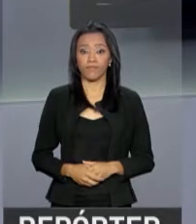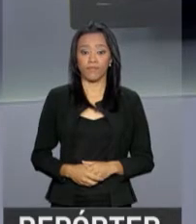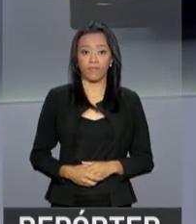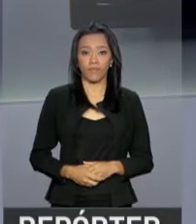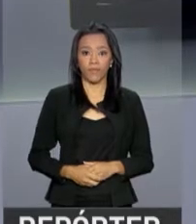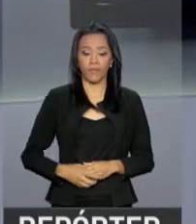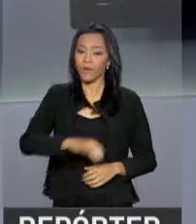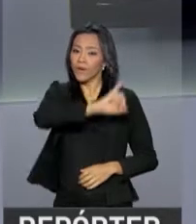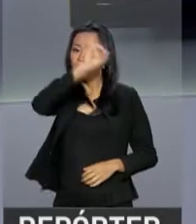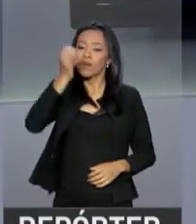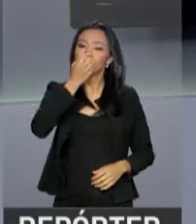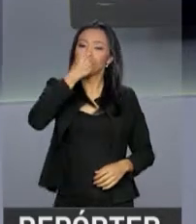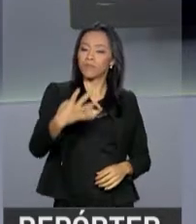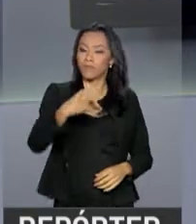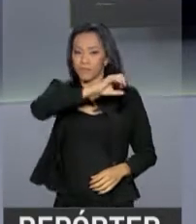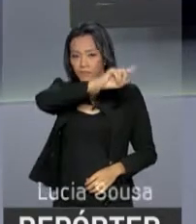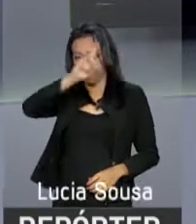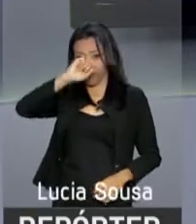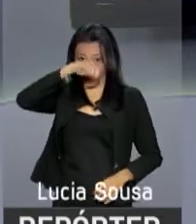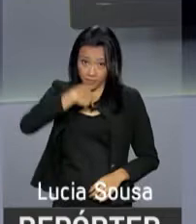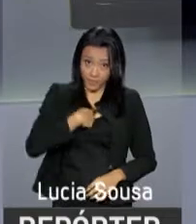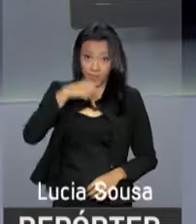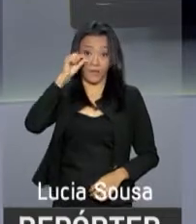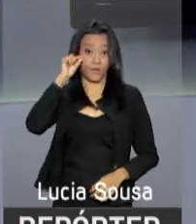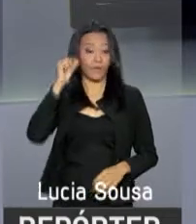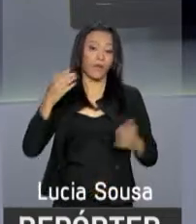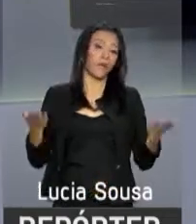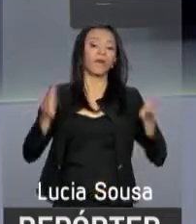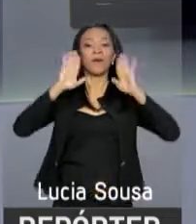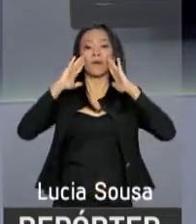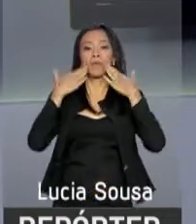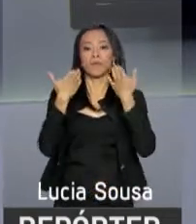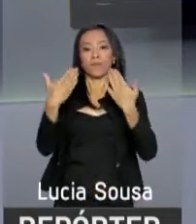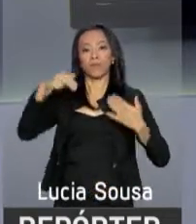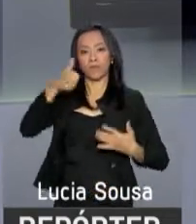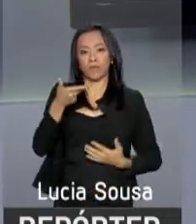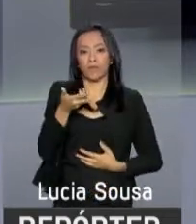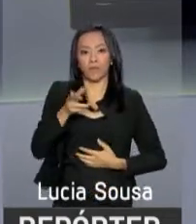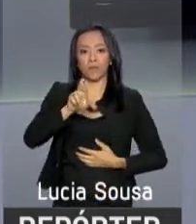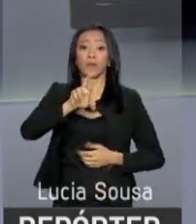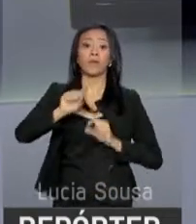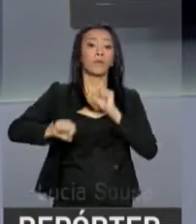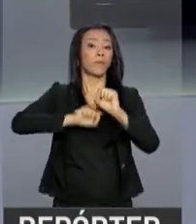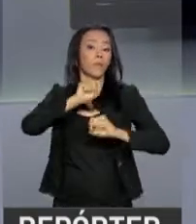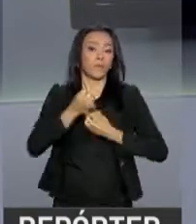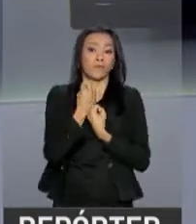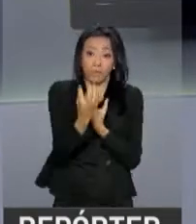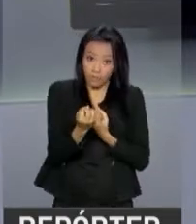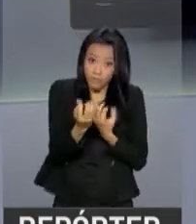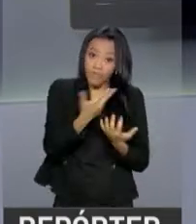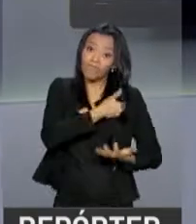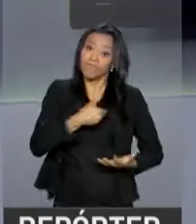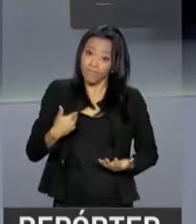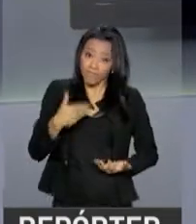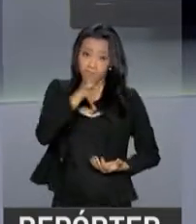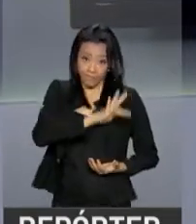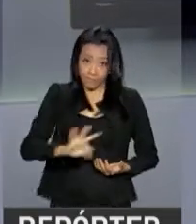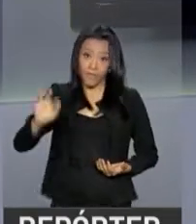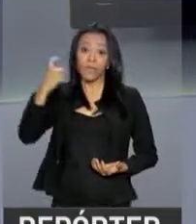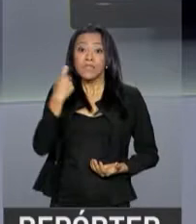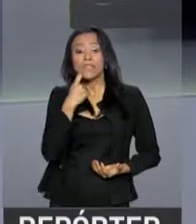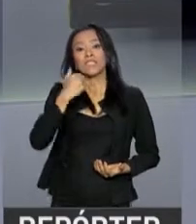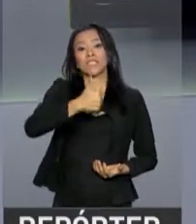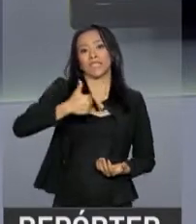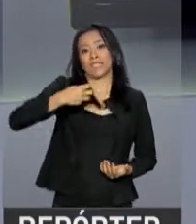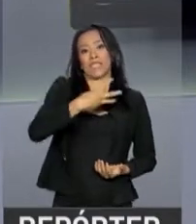olá bom dia eu sou thaíssa dias estamos no ar com repórter nbr e as notícias do governo federal desta sexta feira